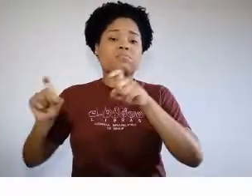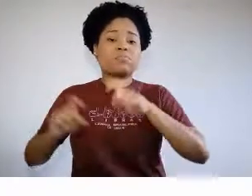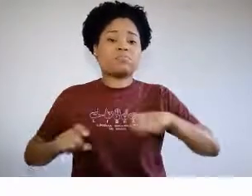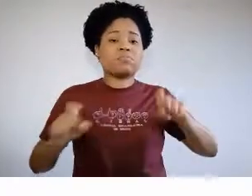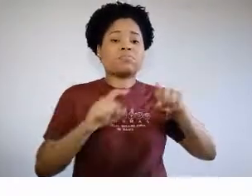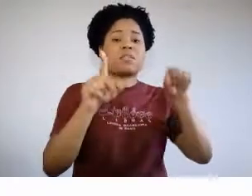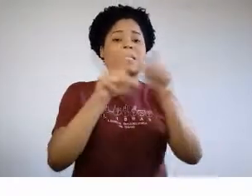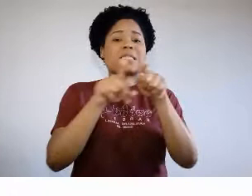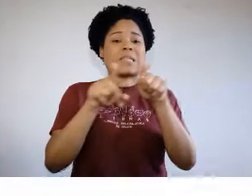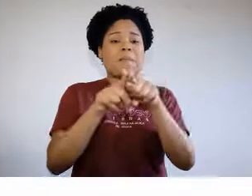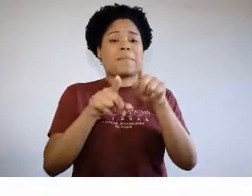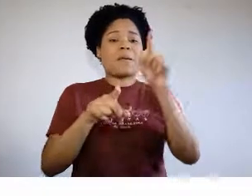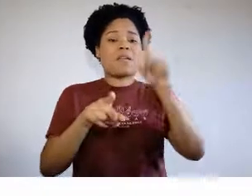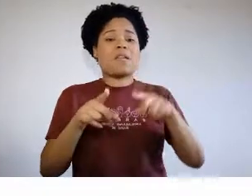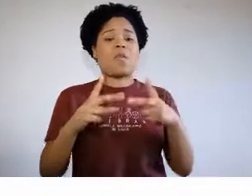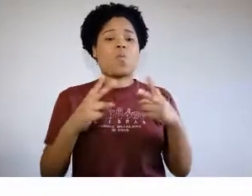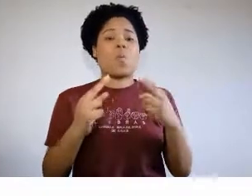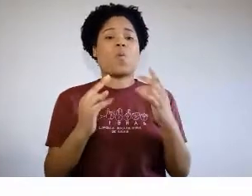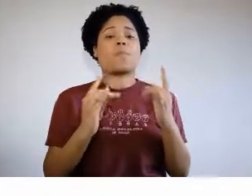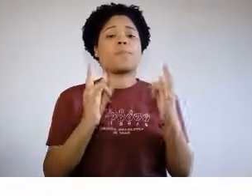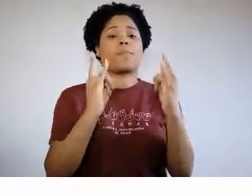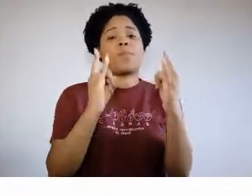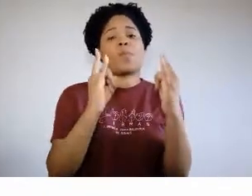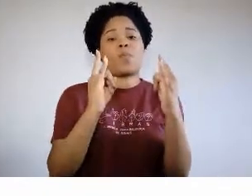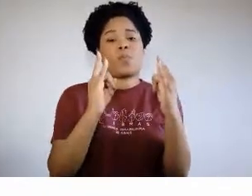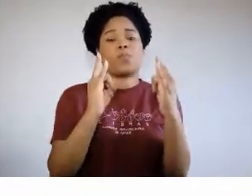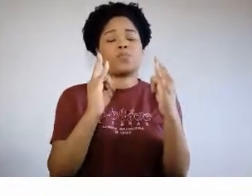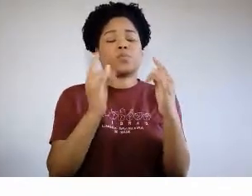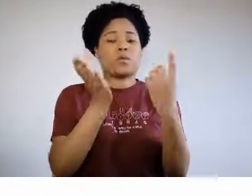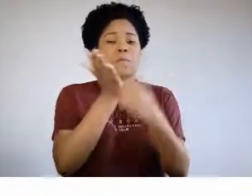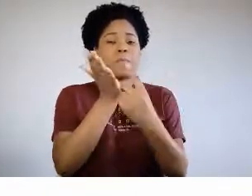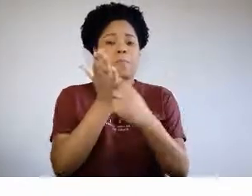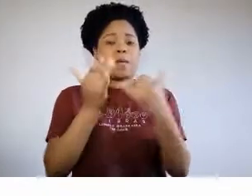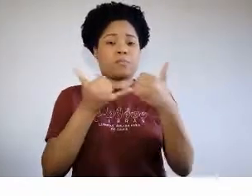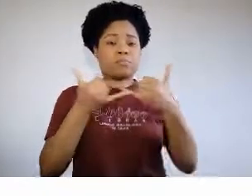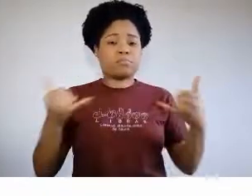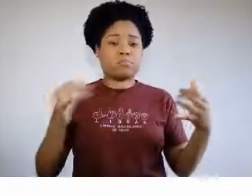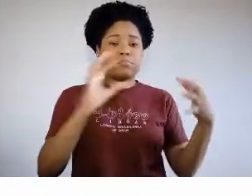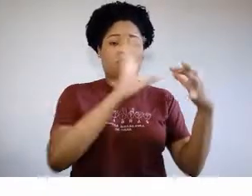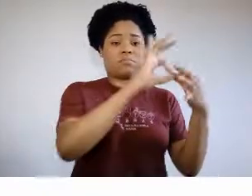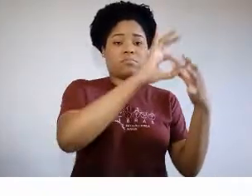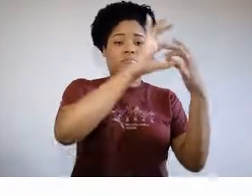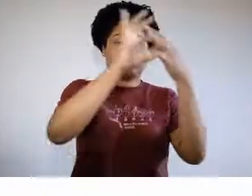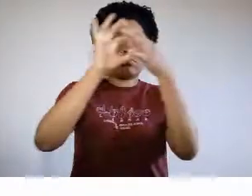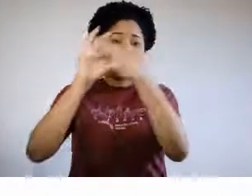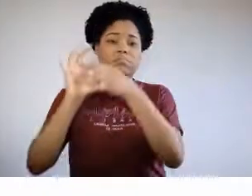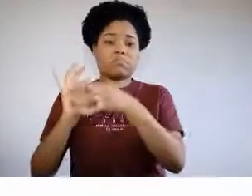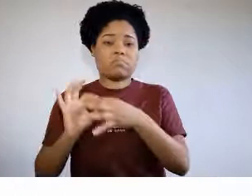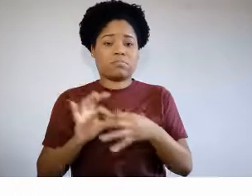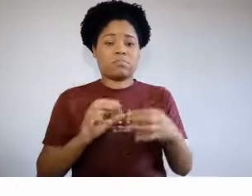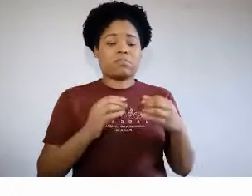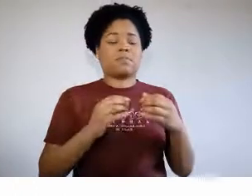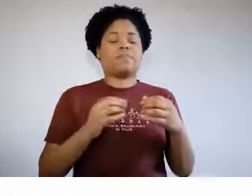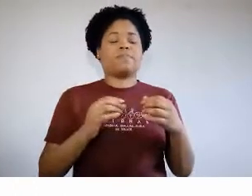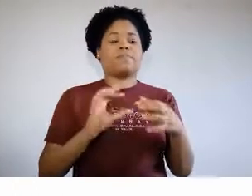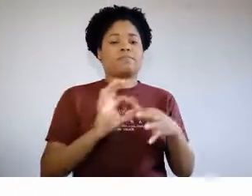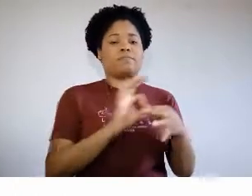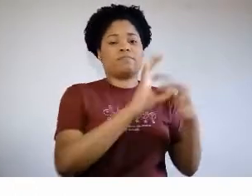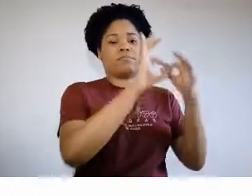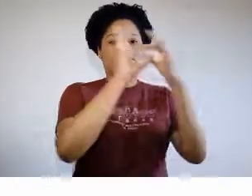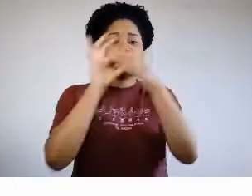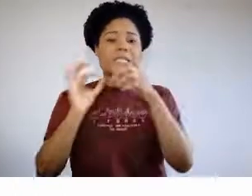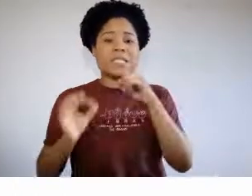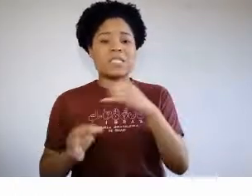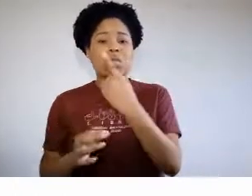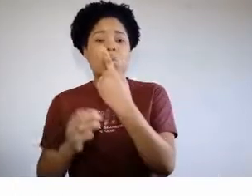que os computadores também funcionam como ponte, né? Eles estão com placas de rede que interligam o cabeamento de uma placa